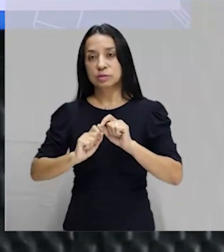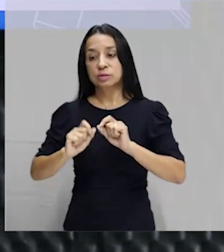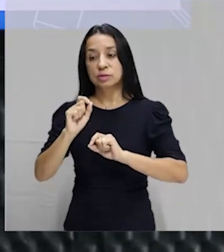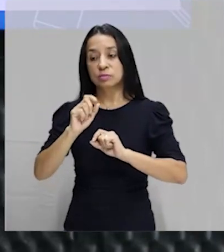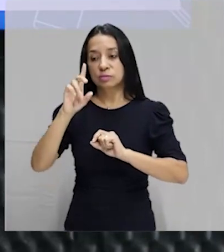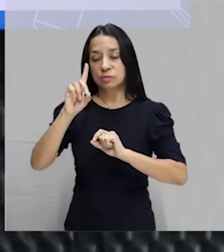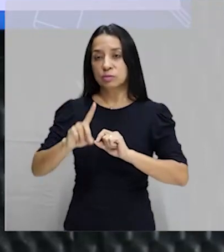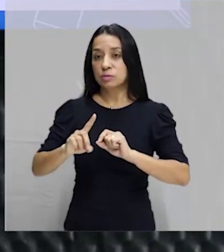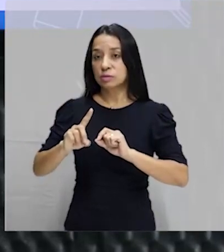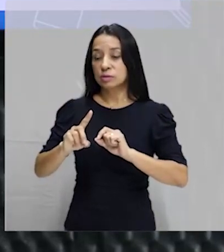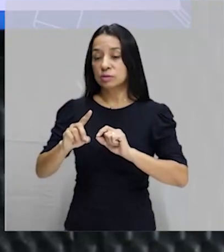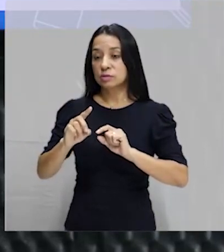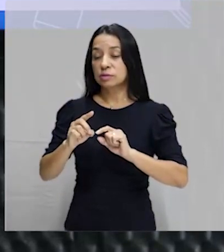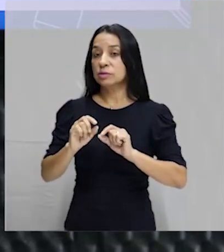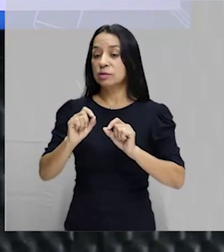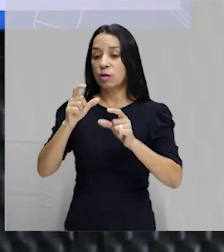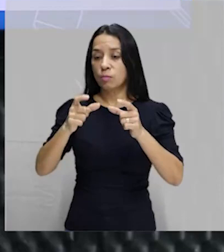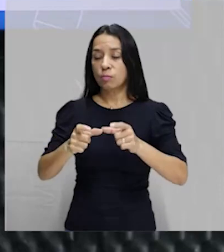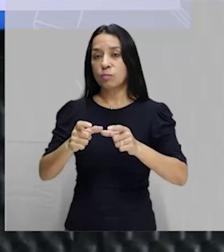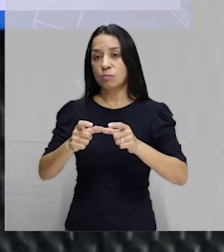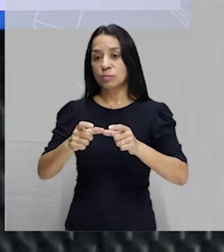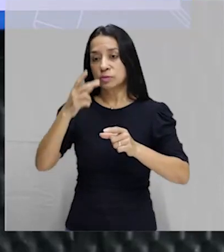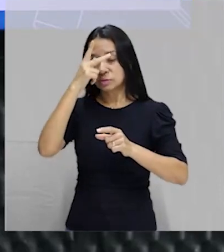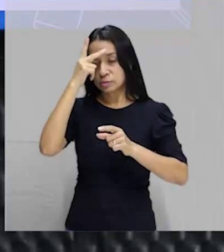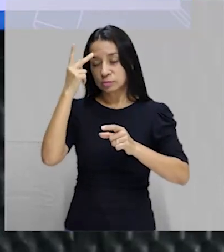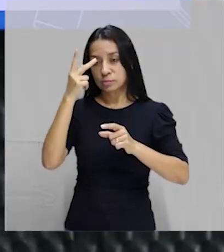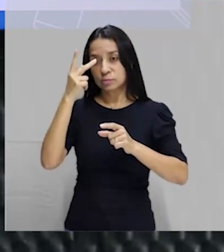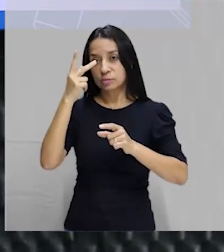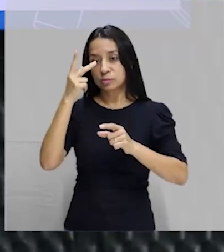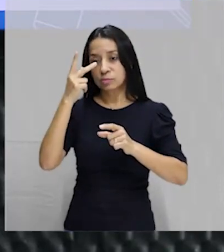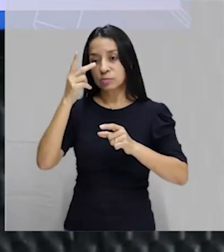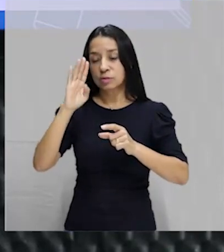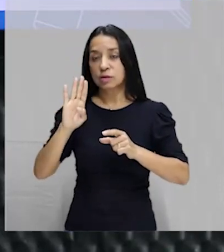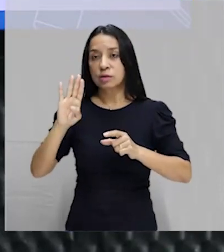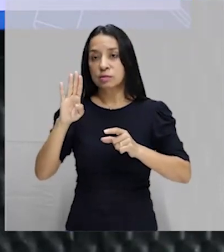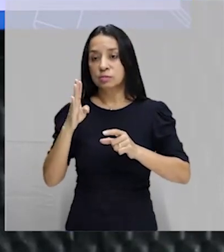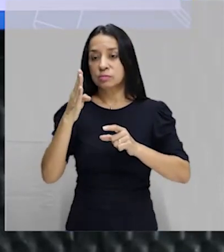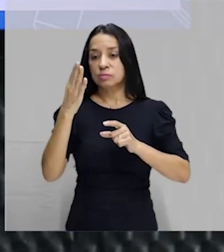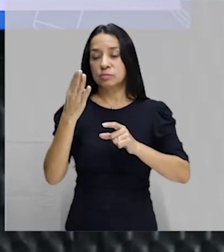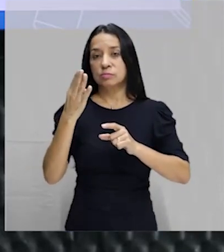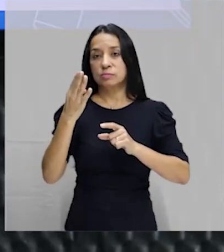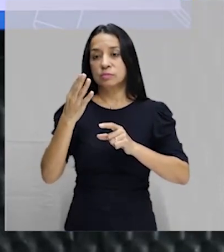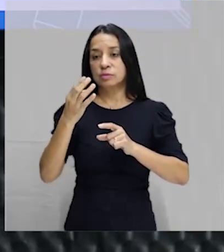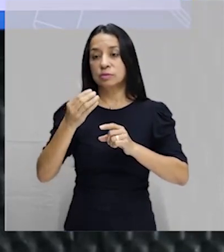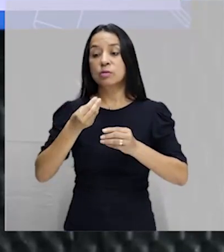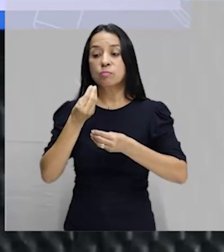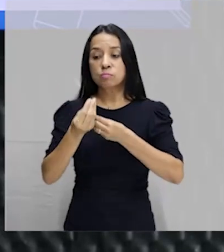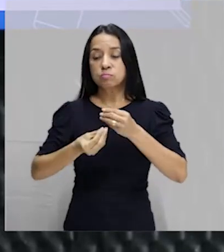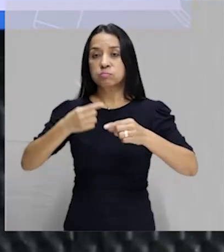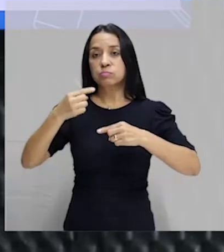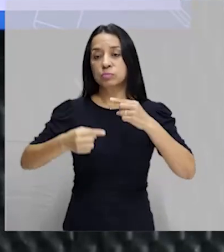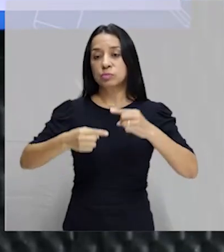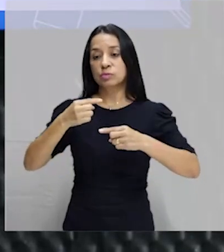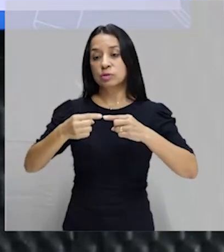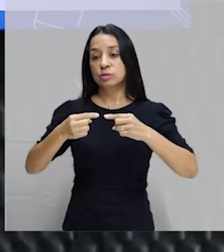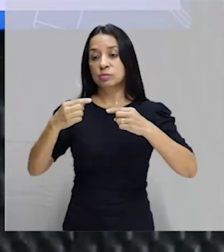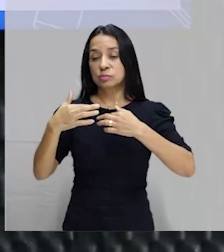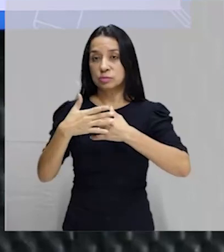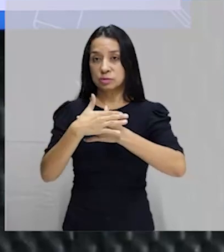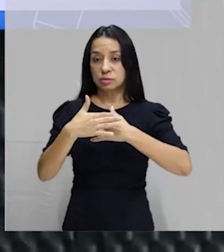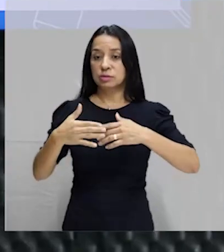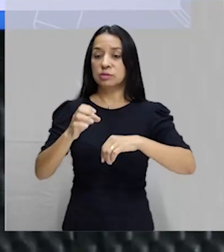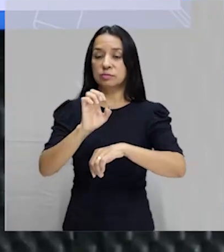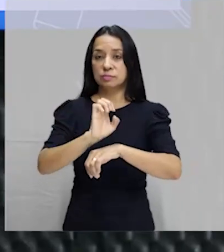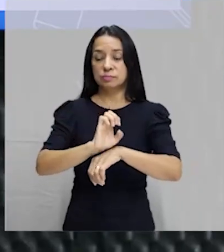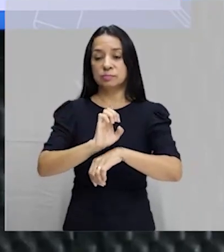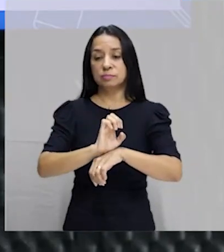direta, onde o cidadão ele decidia os destinos políticos da polis, ou da chamada